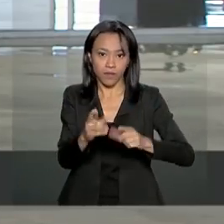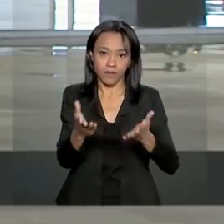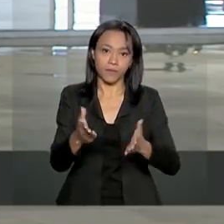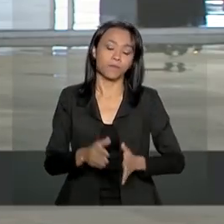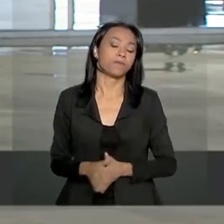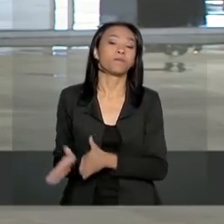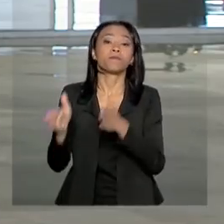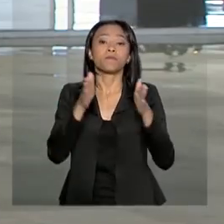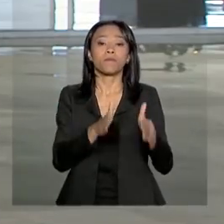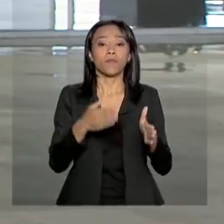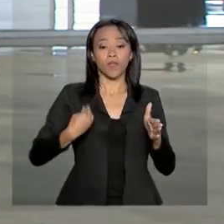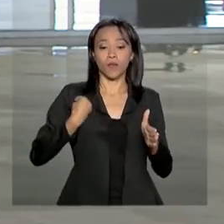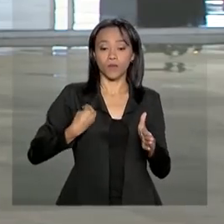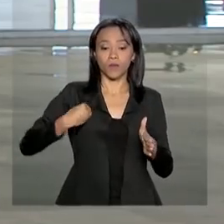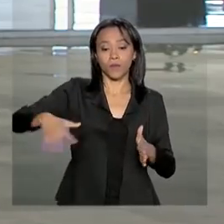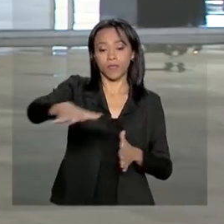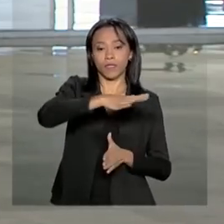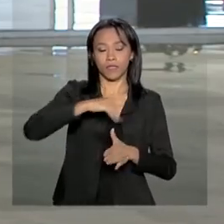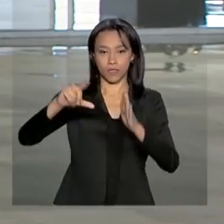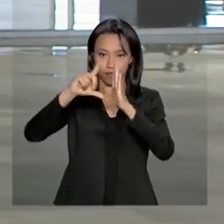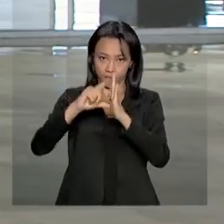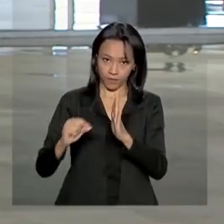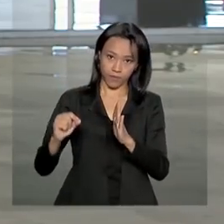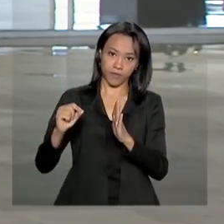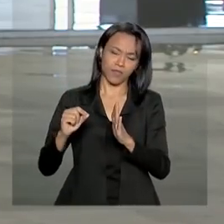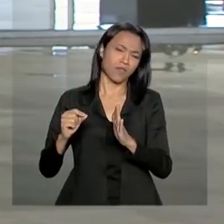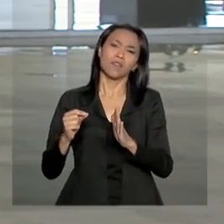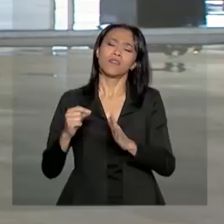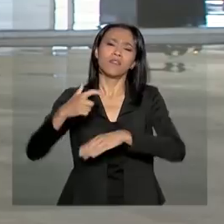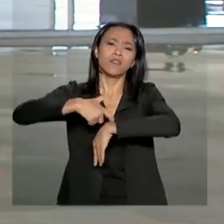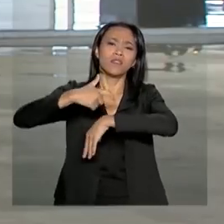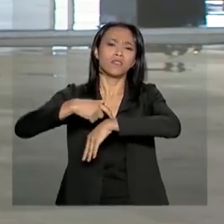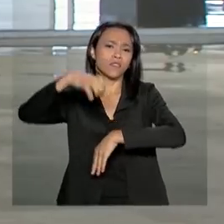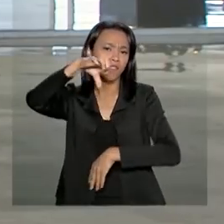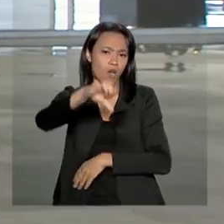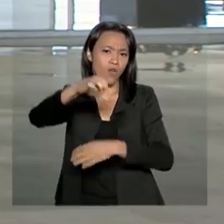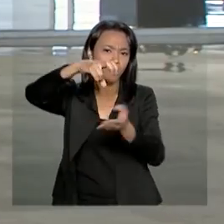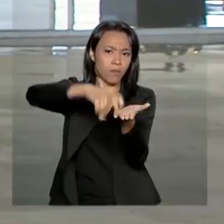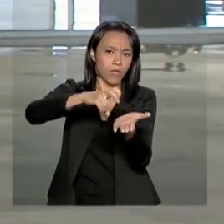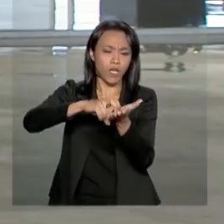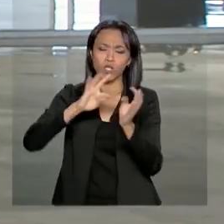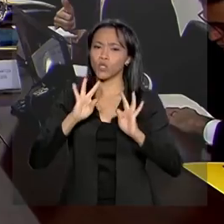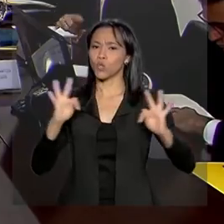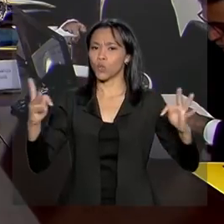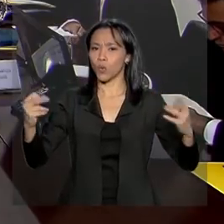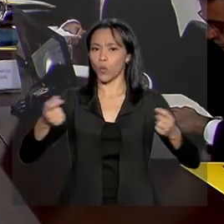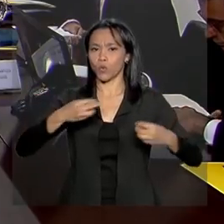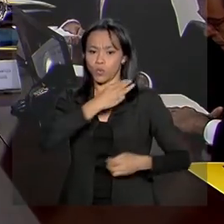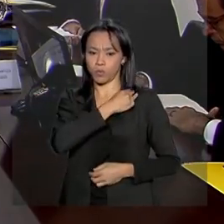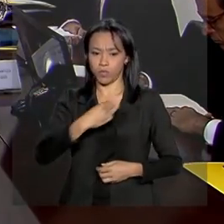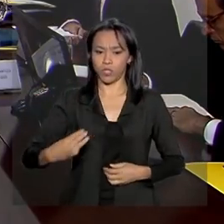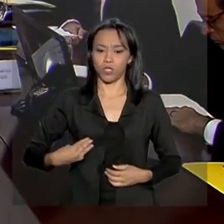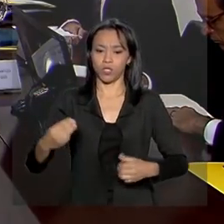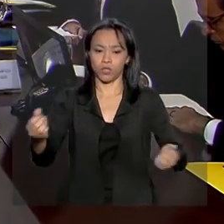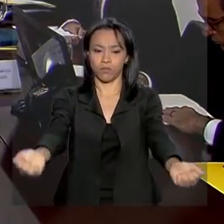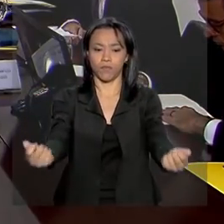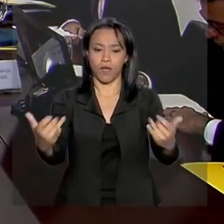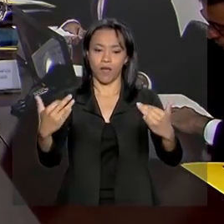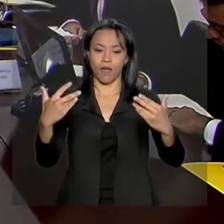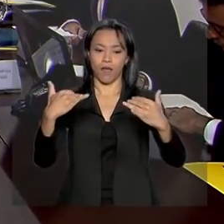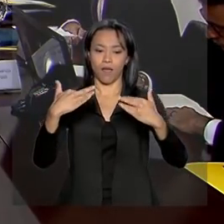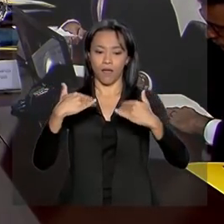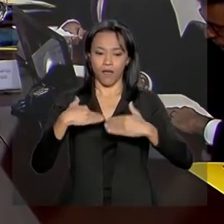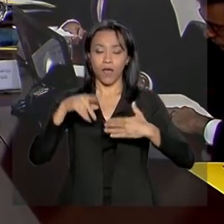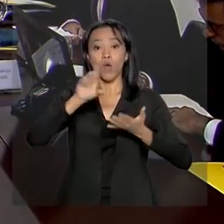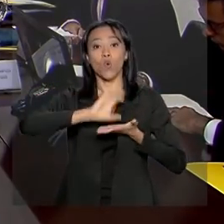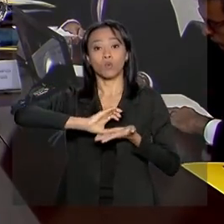Federal. Eu estou no Palácio do Planalto, onde desde as 9 da manhã, todos os ministros estão reunidos no chamado Conselho de